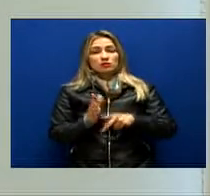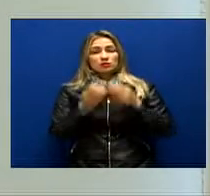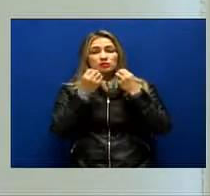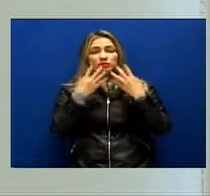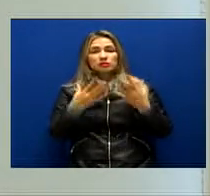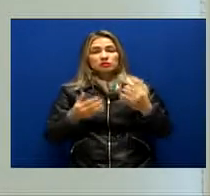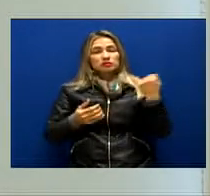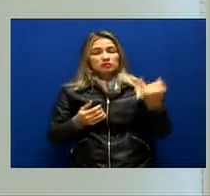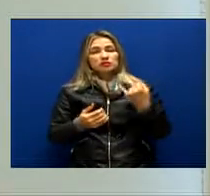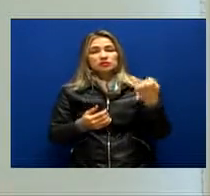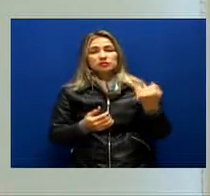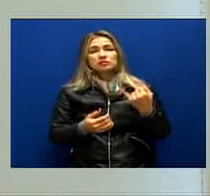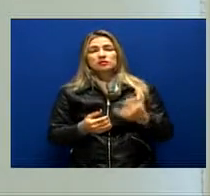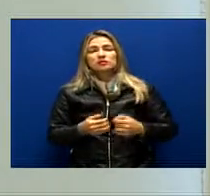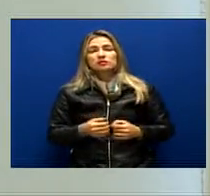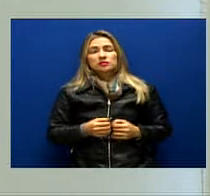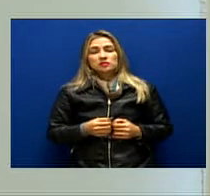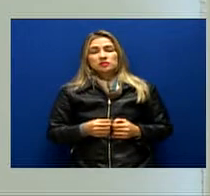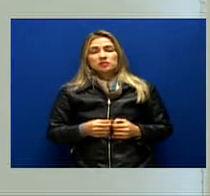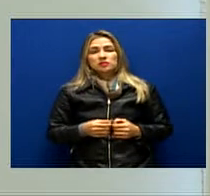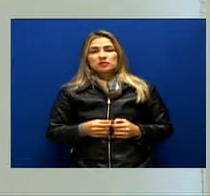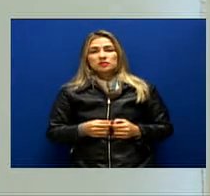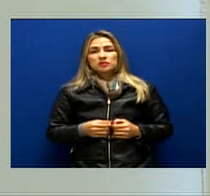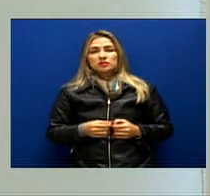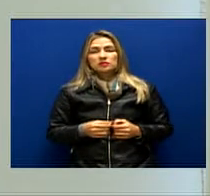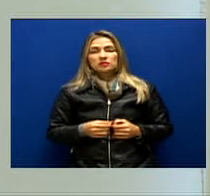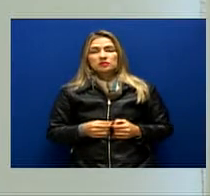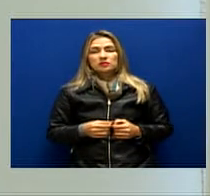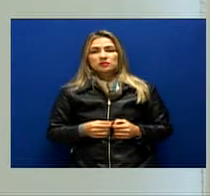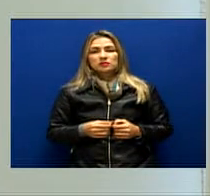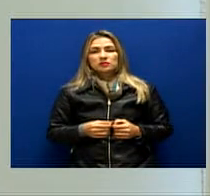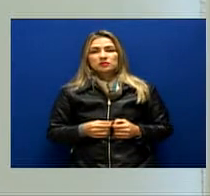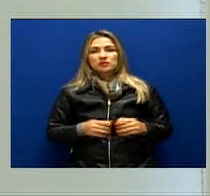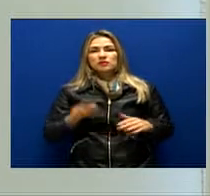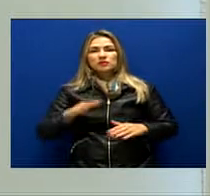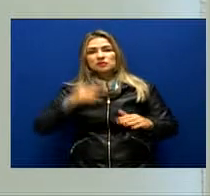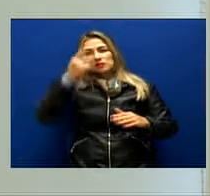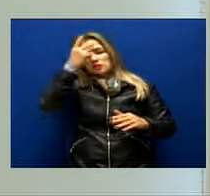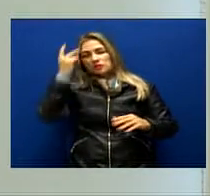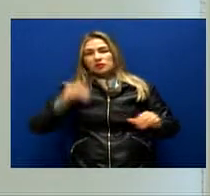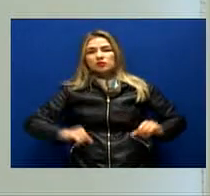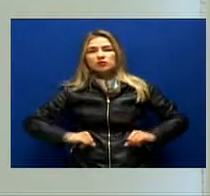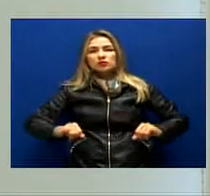a dor que passa, quem passa. Ninguém sabe.